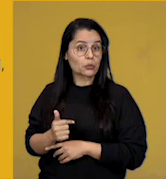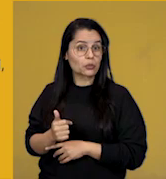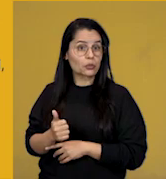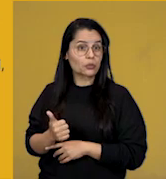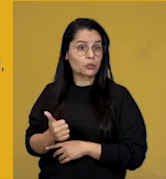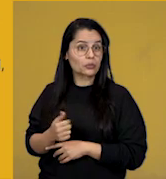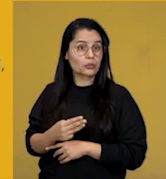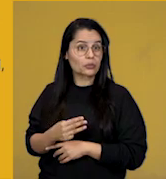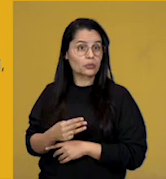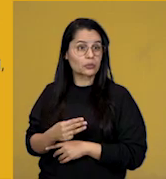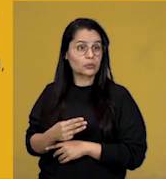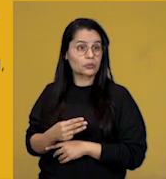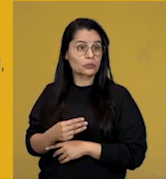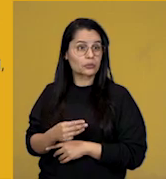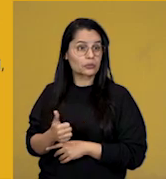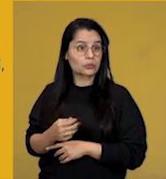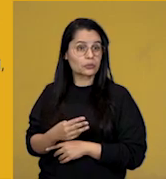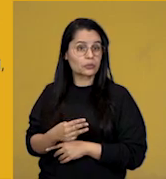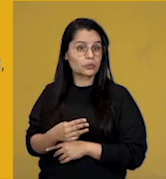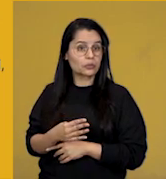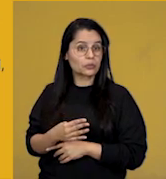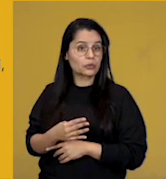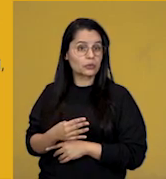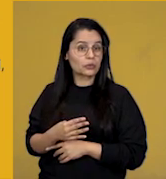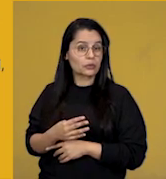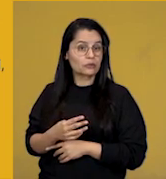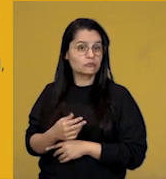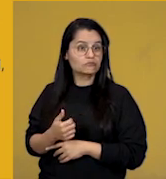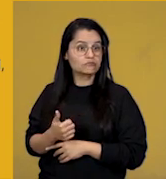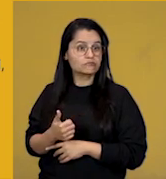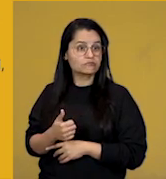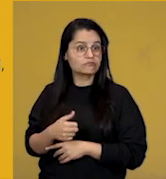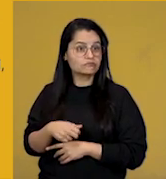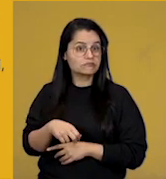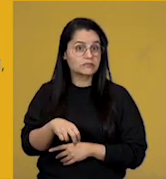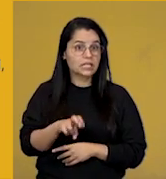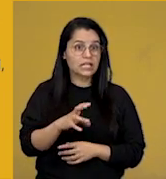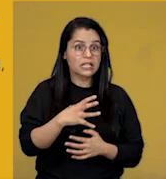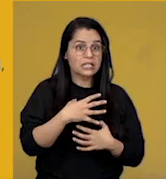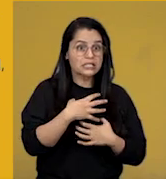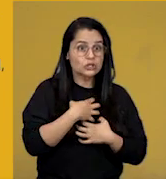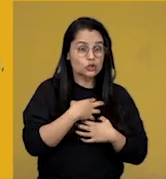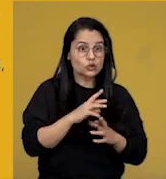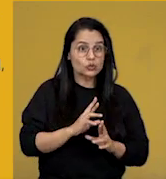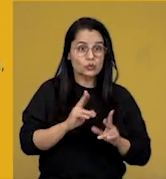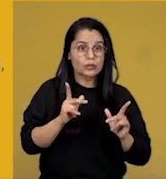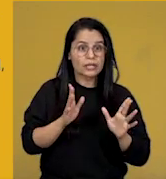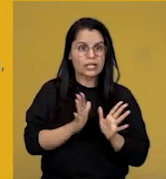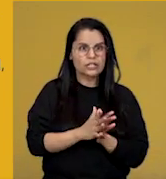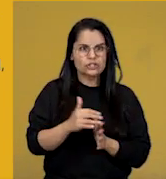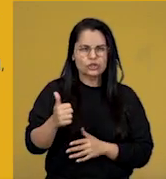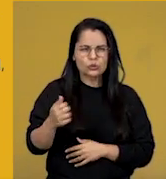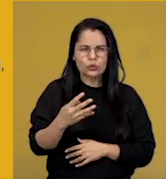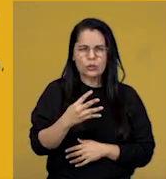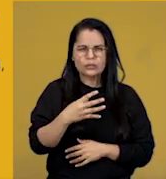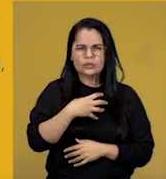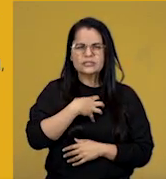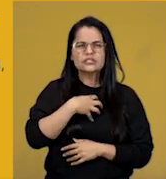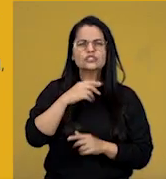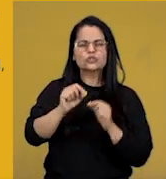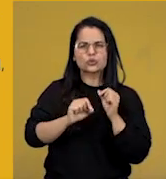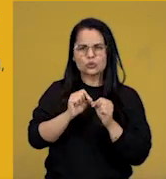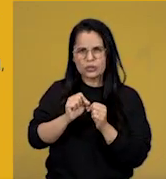12, 13, 14 sentidos. E aqui, no 14, ele tem o